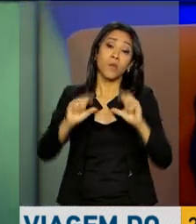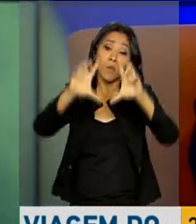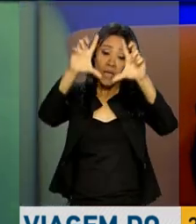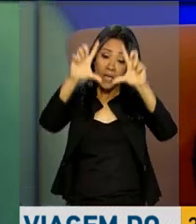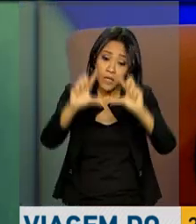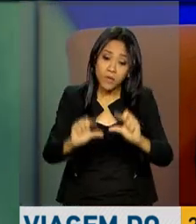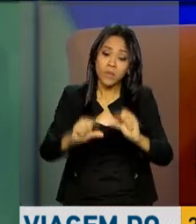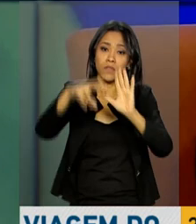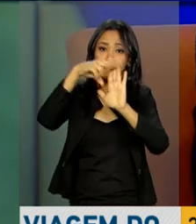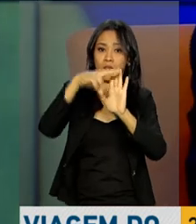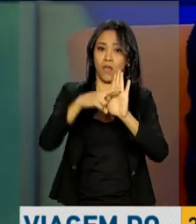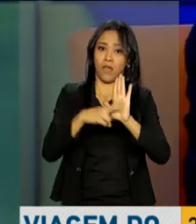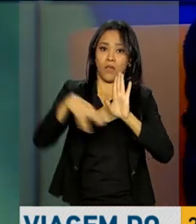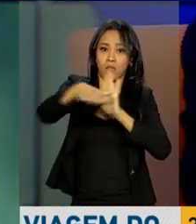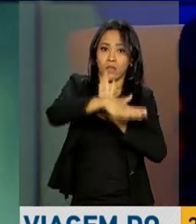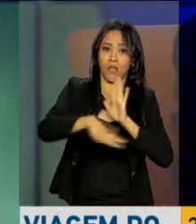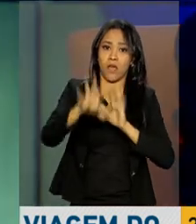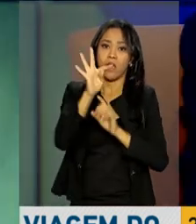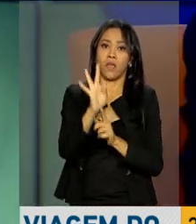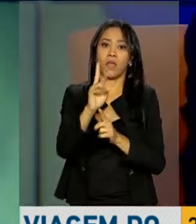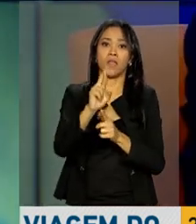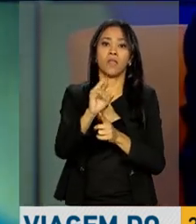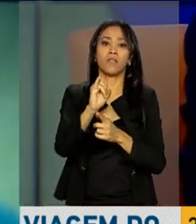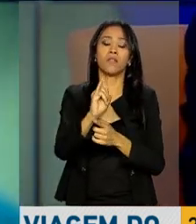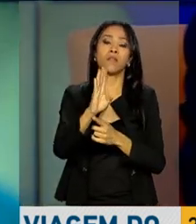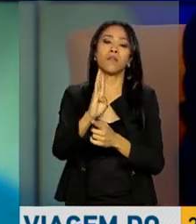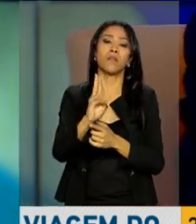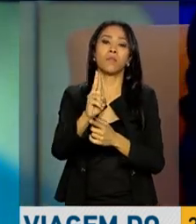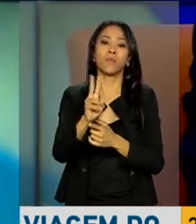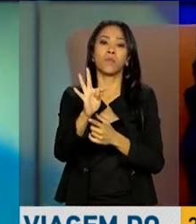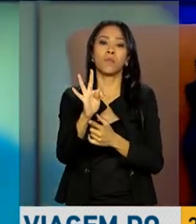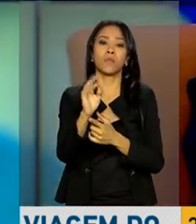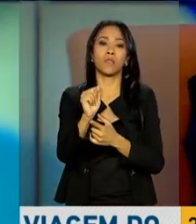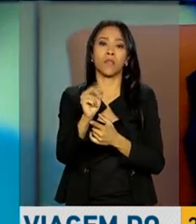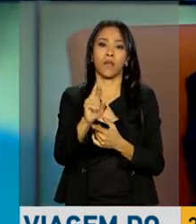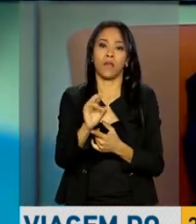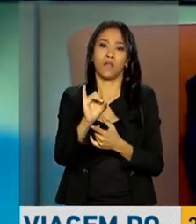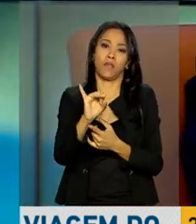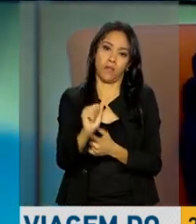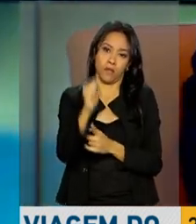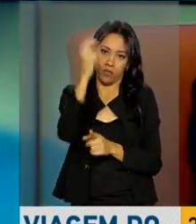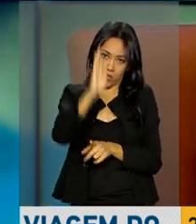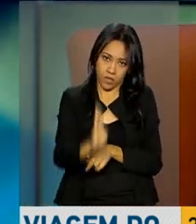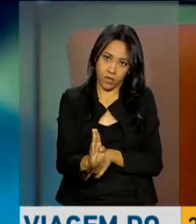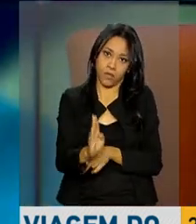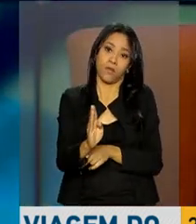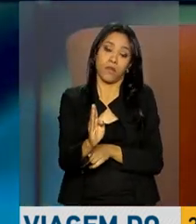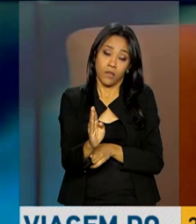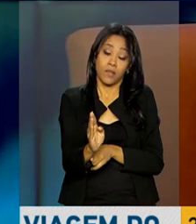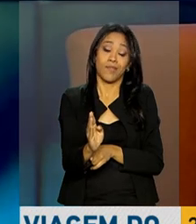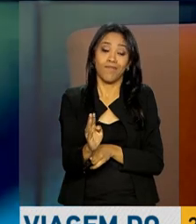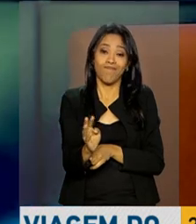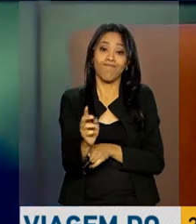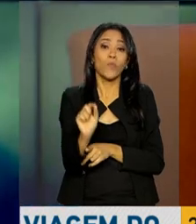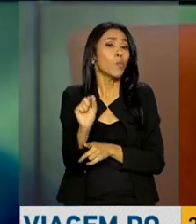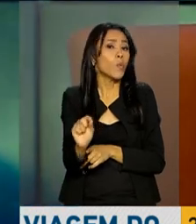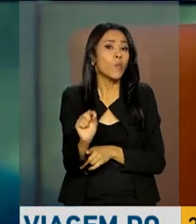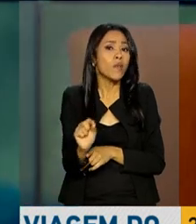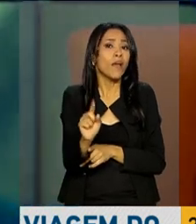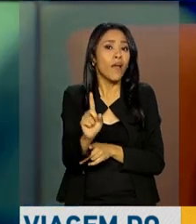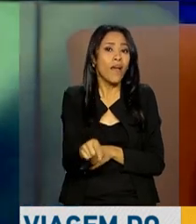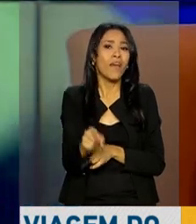tributária, porque há um certo, digamos assim, cipoal tributário no nosso país, que também está muito ligado à ideia